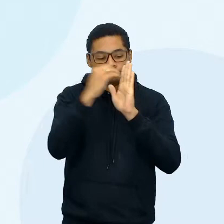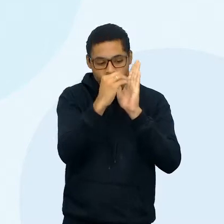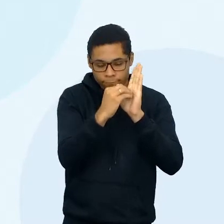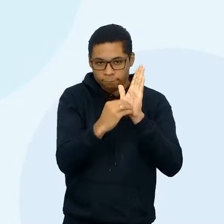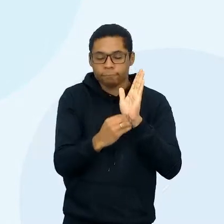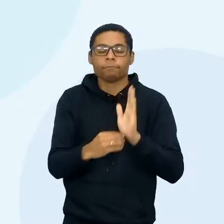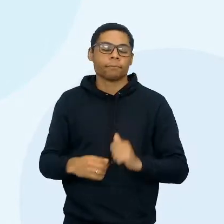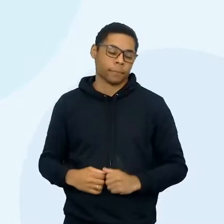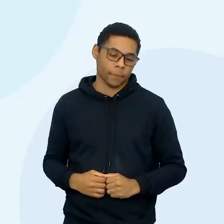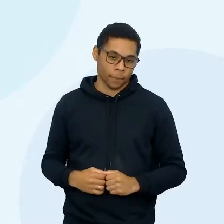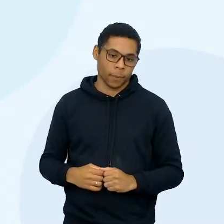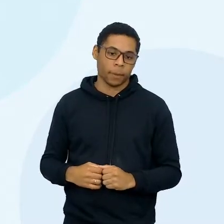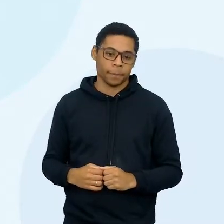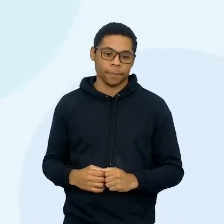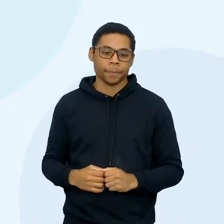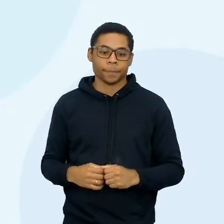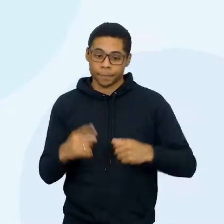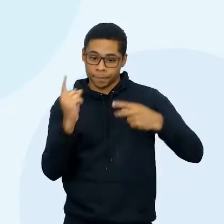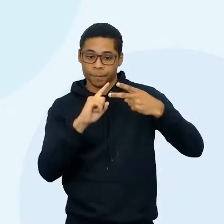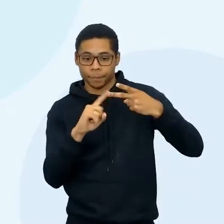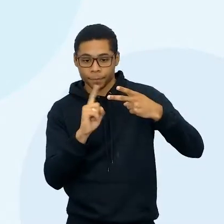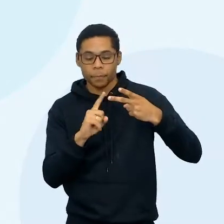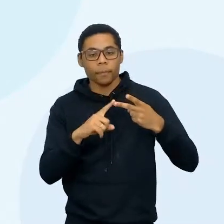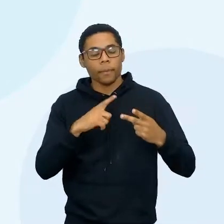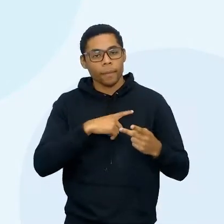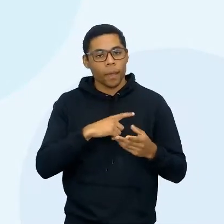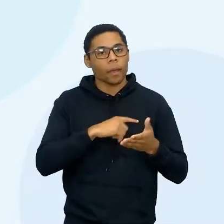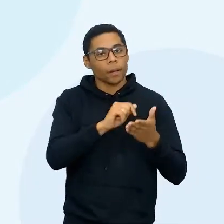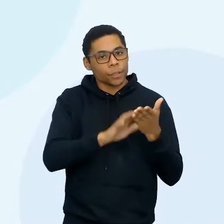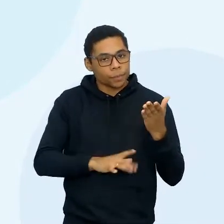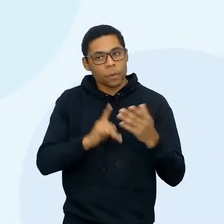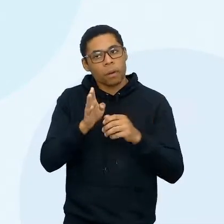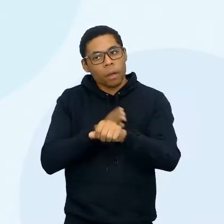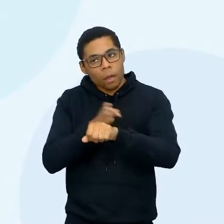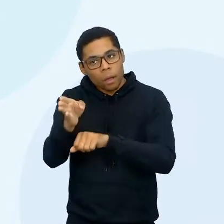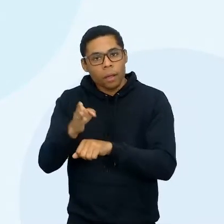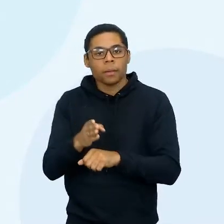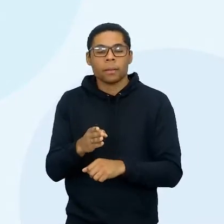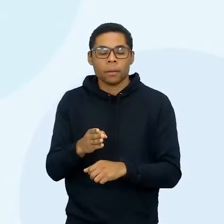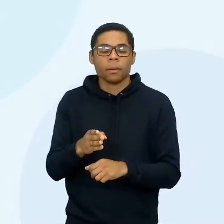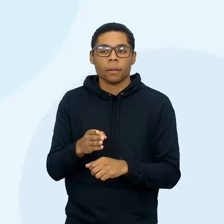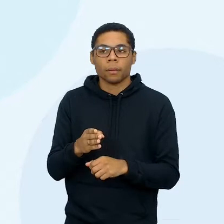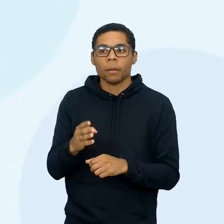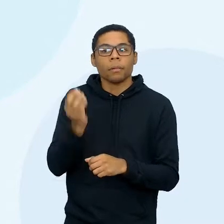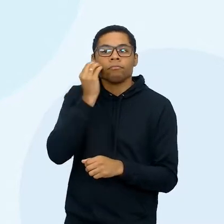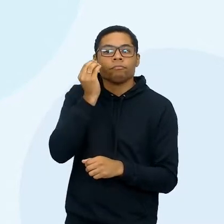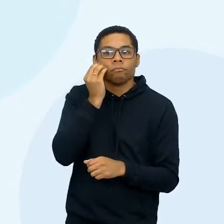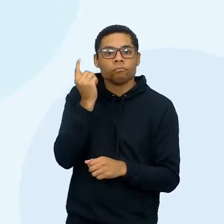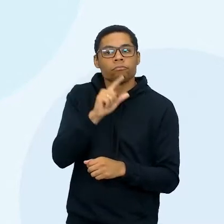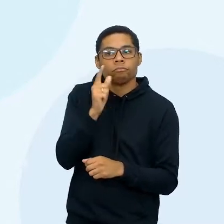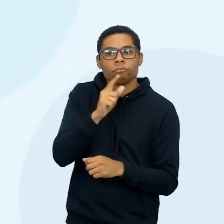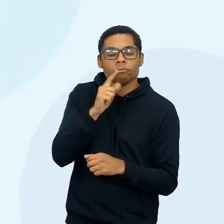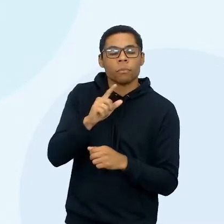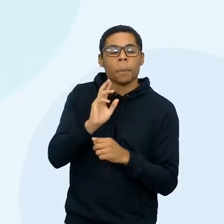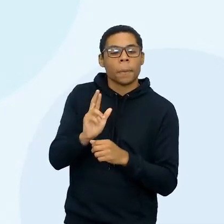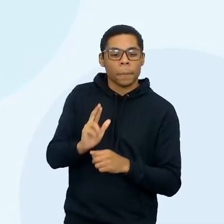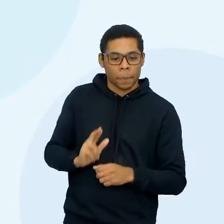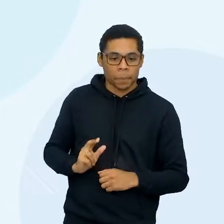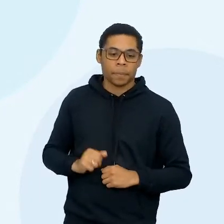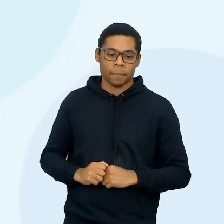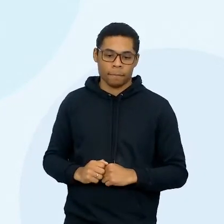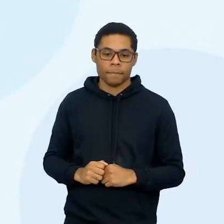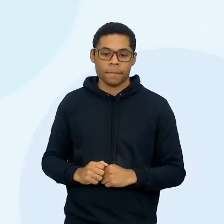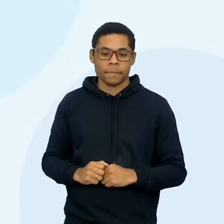o seu projeto. Acesse e realize as tarefas também que ficam disponíveis para vocês e periodicamente são